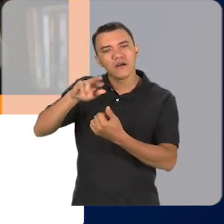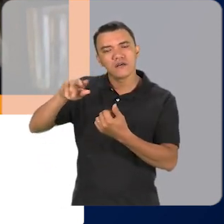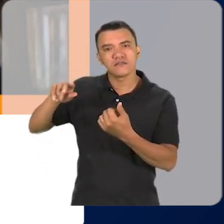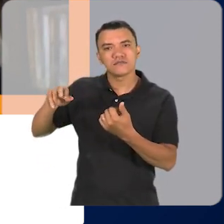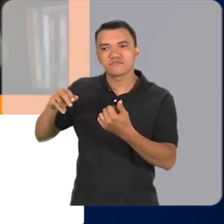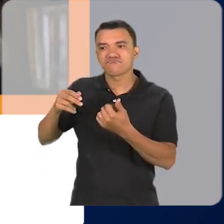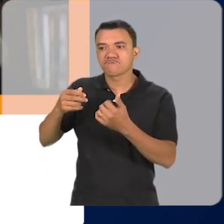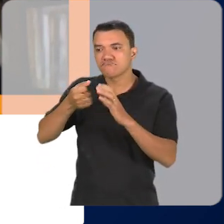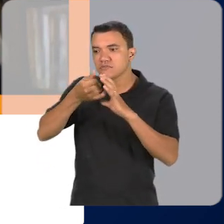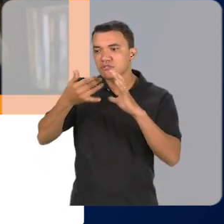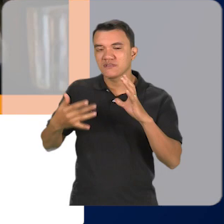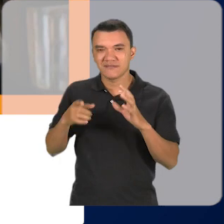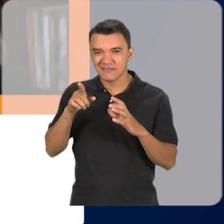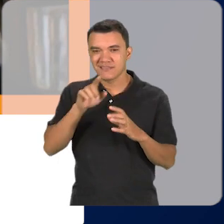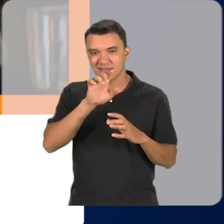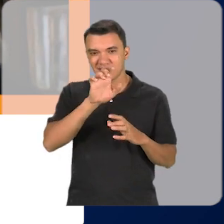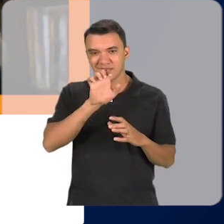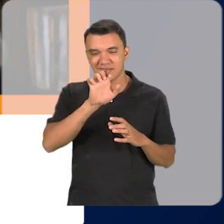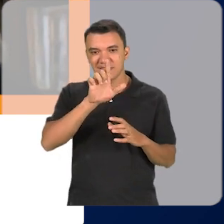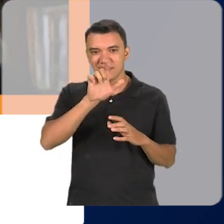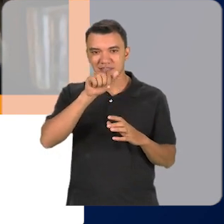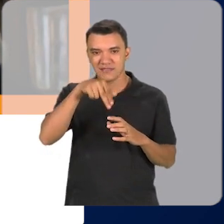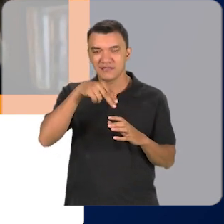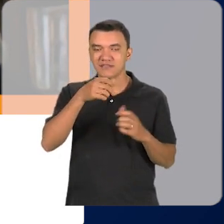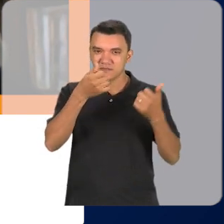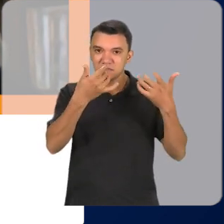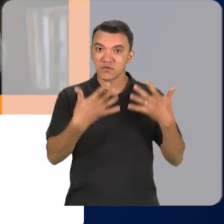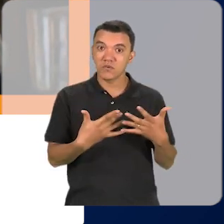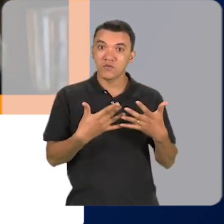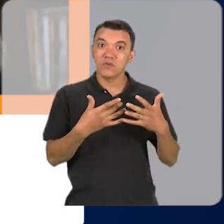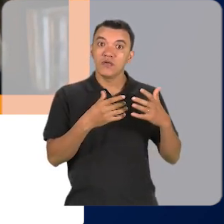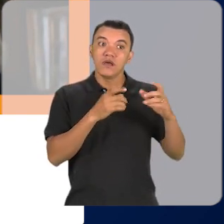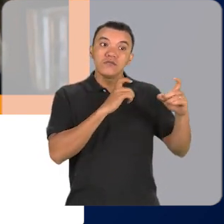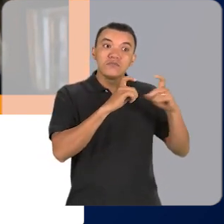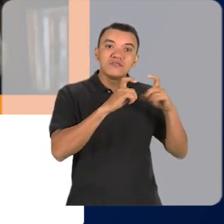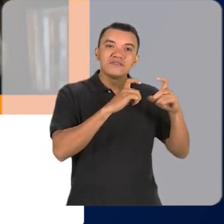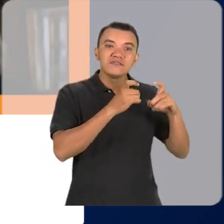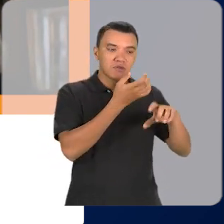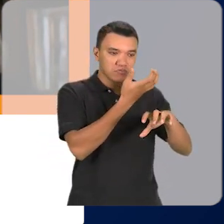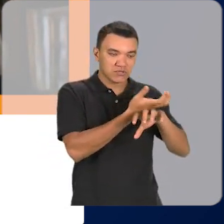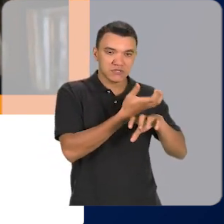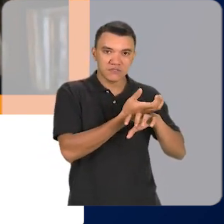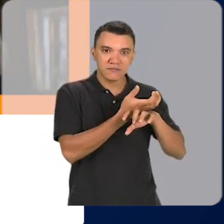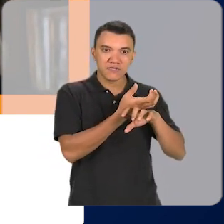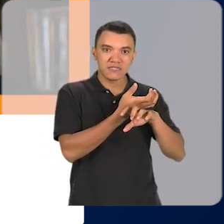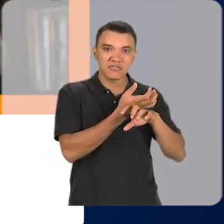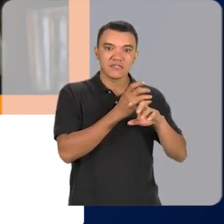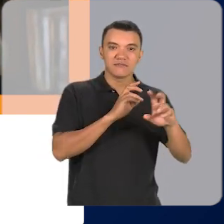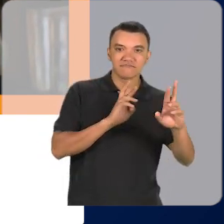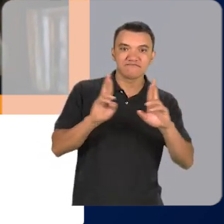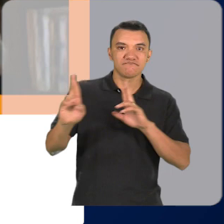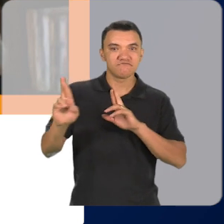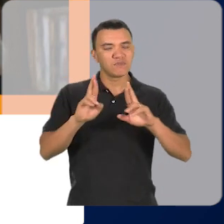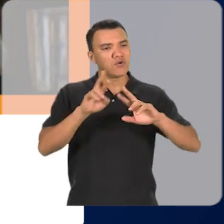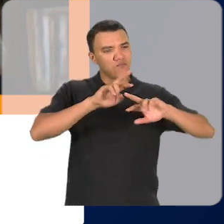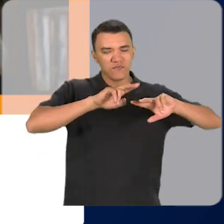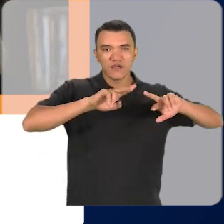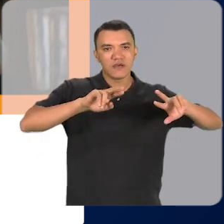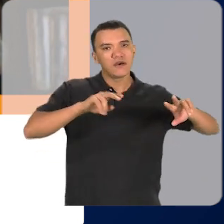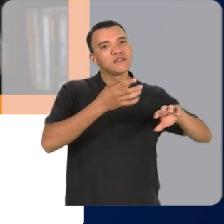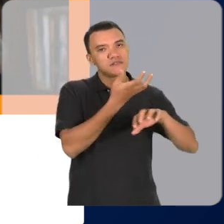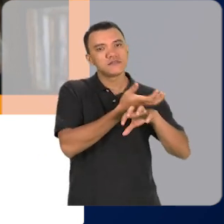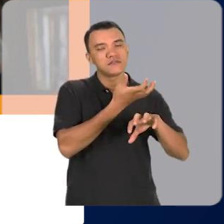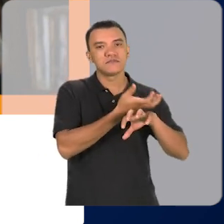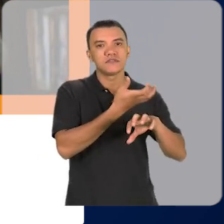falou, é uma discussão que é interdisciplinar, né, ela termina atravessando, né, várias disciplinas que podem